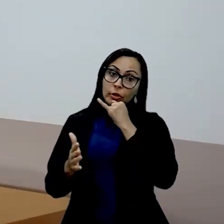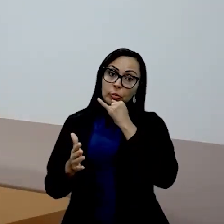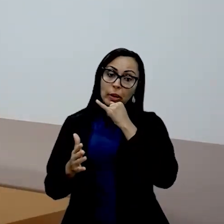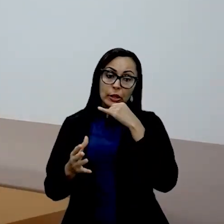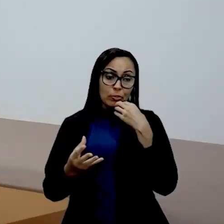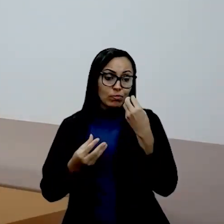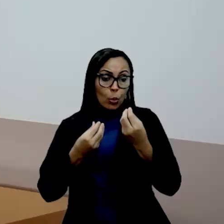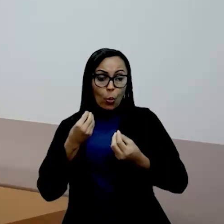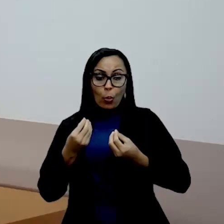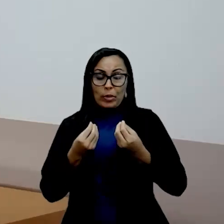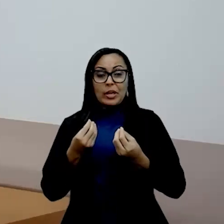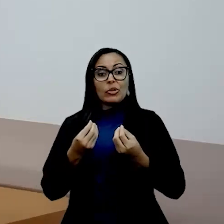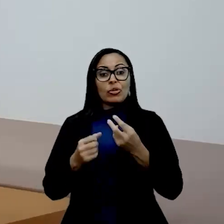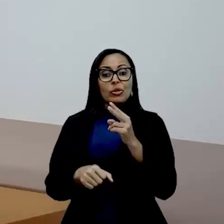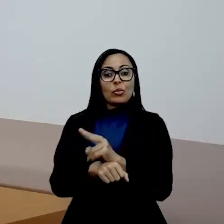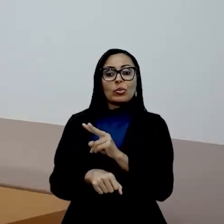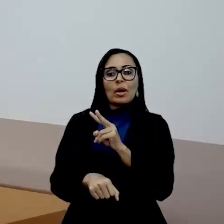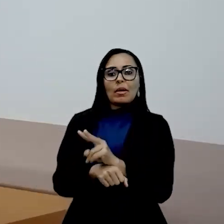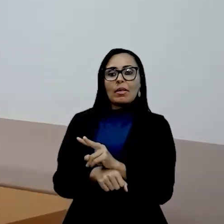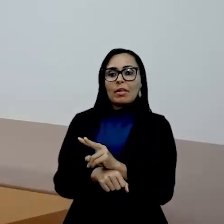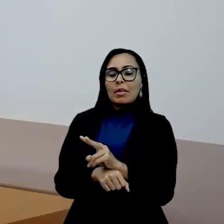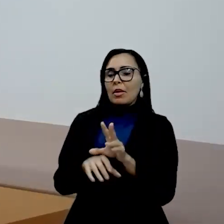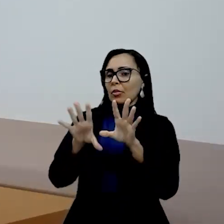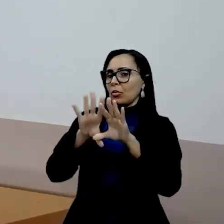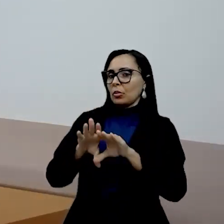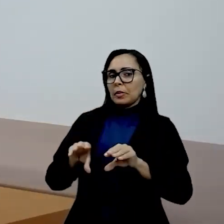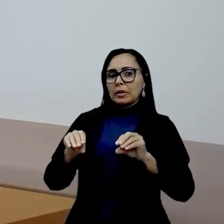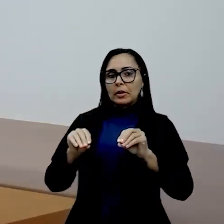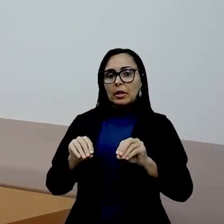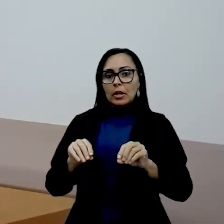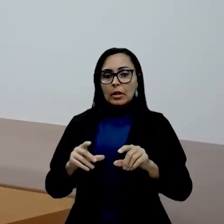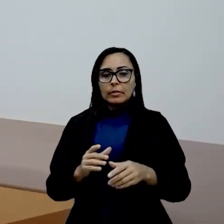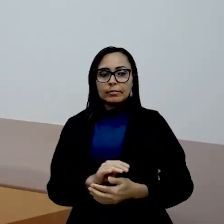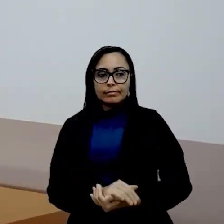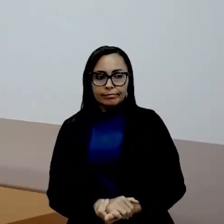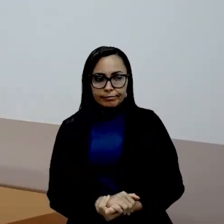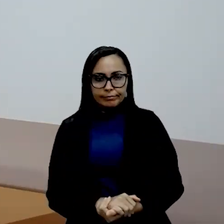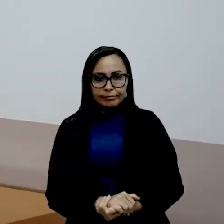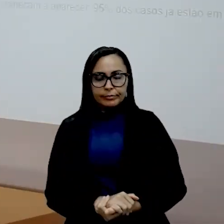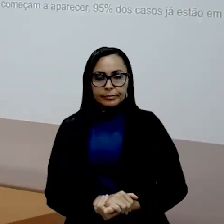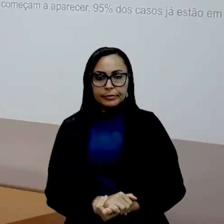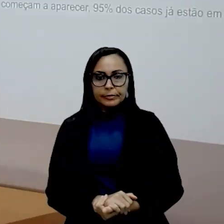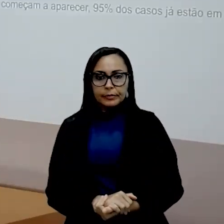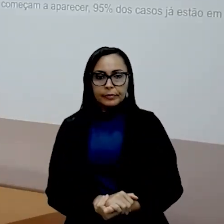tratar pensando numa cura, e sim apenas cuidados paliativos.